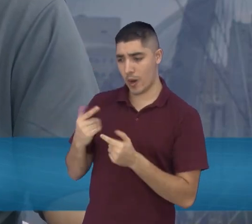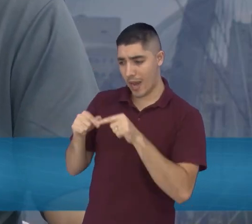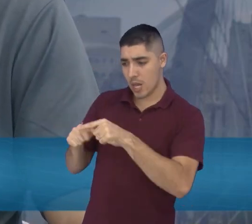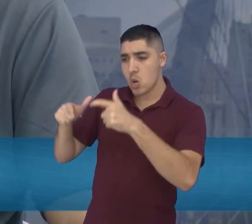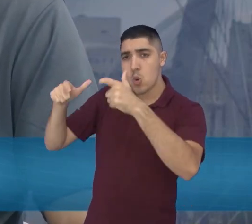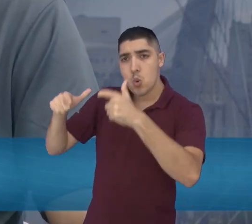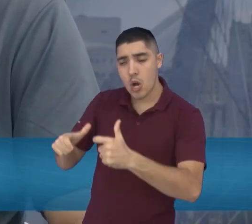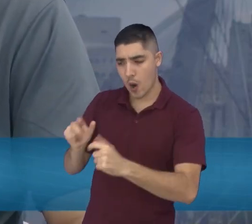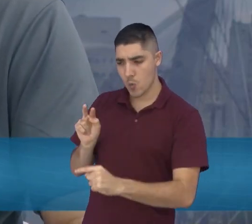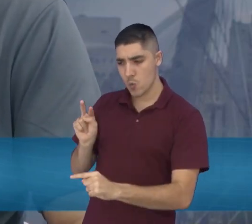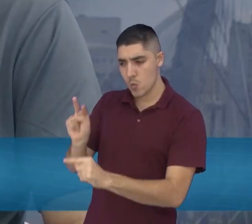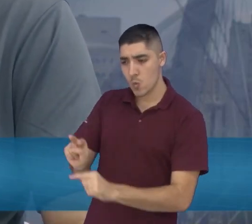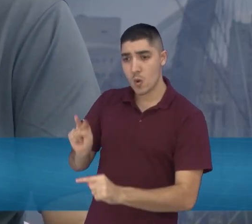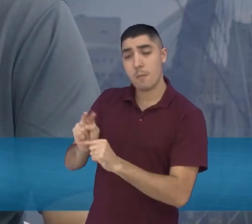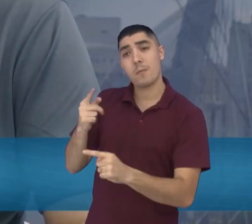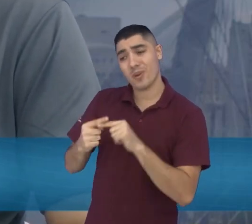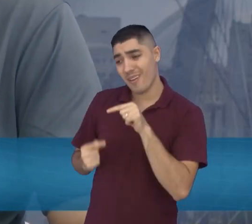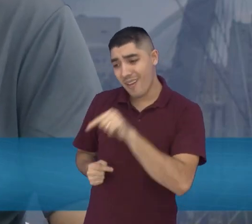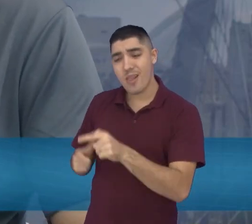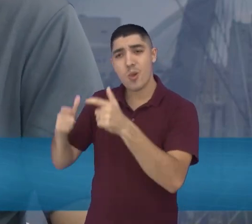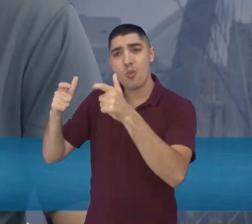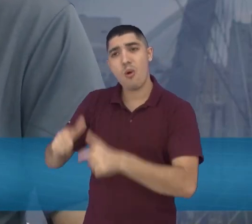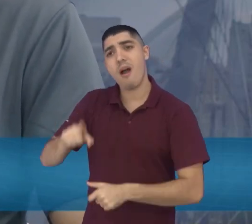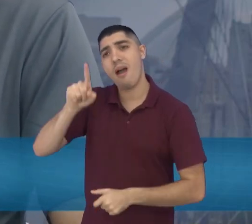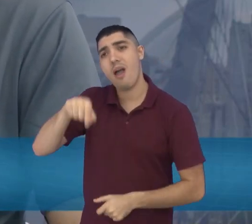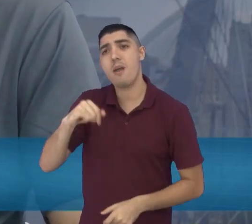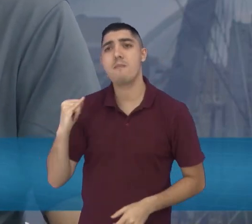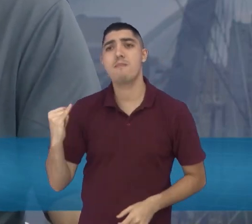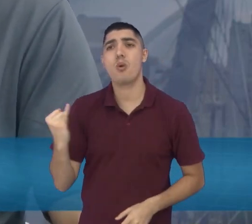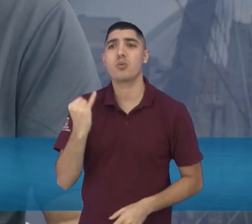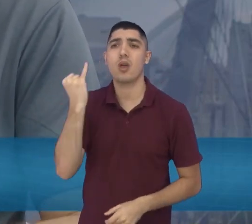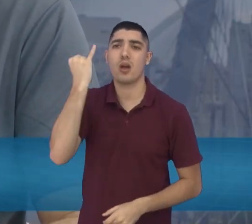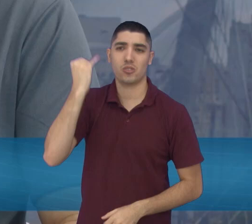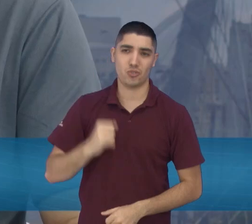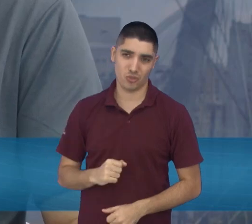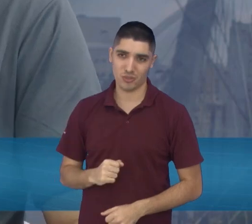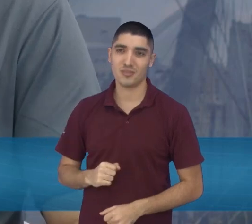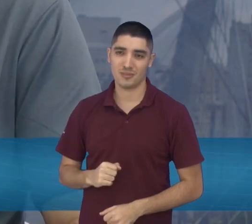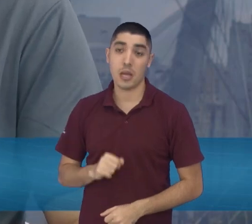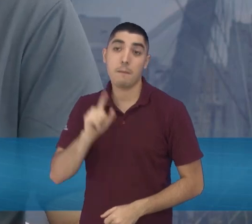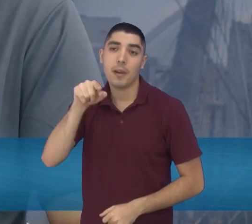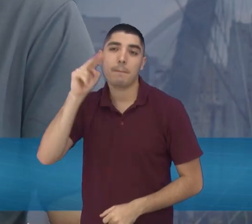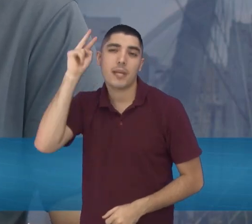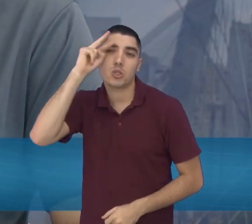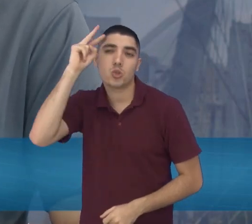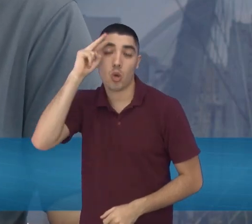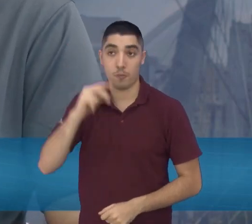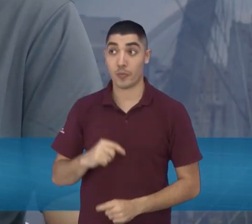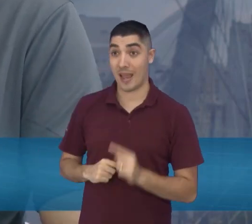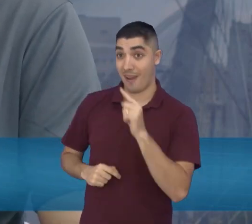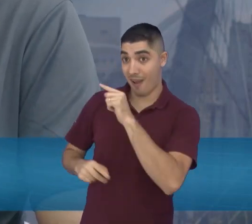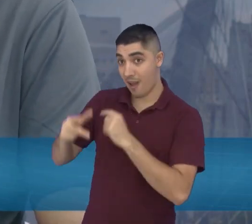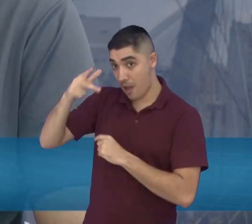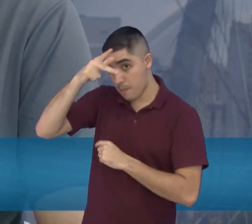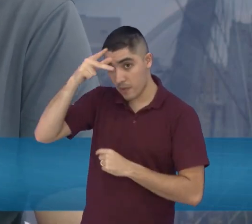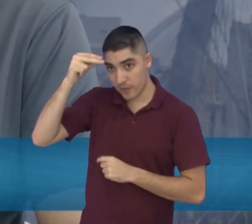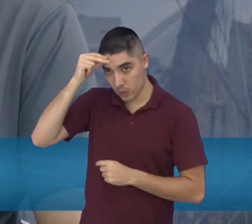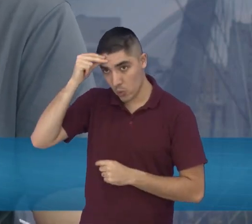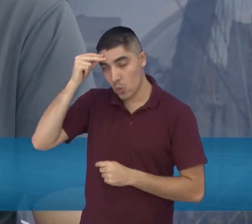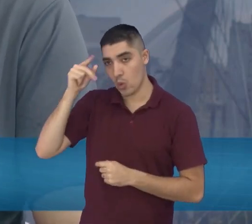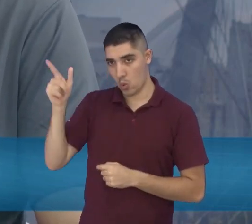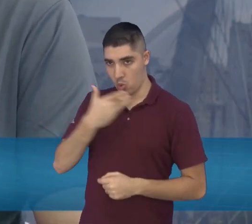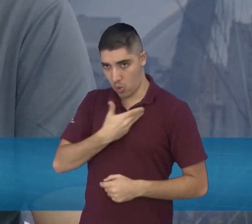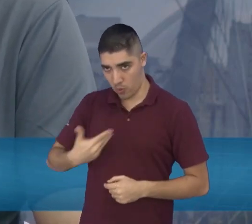significativa para a comunidade de São José dos Campos. E aí, ele passa por uma análise pelo nosso